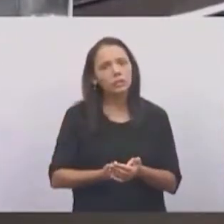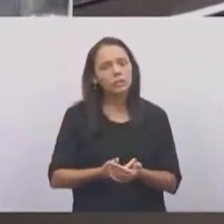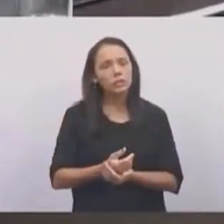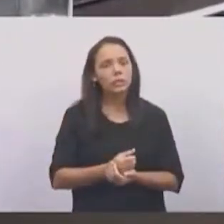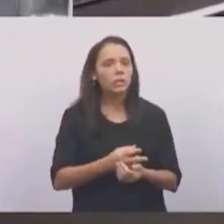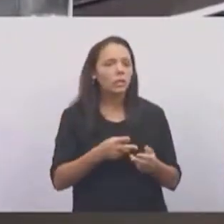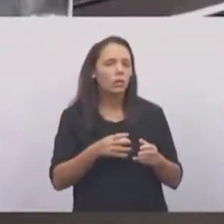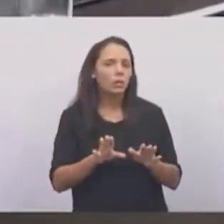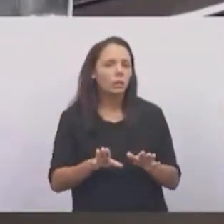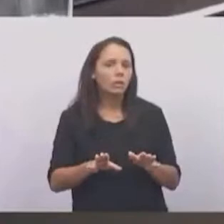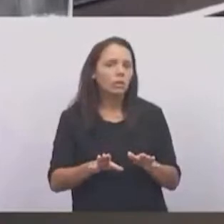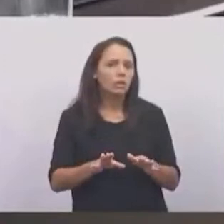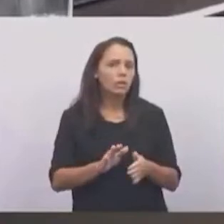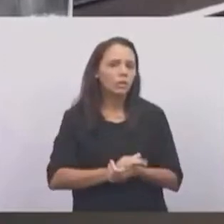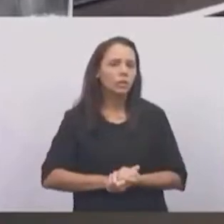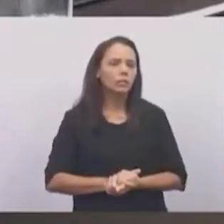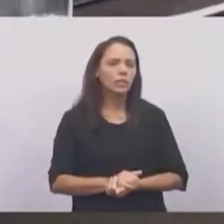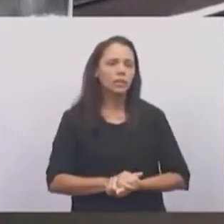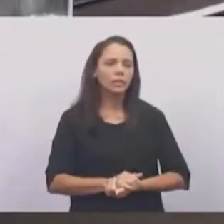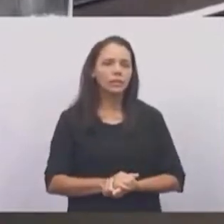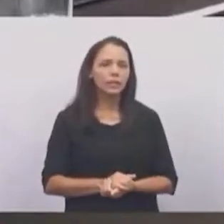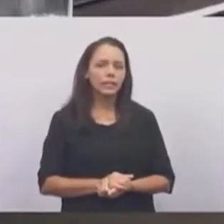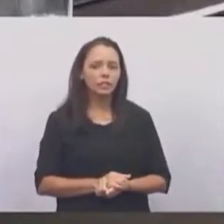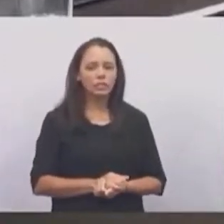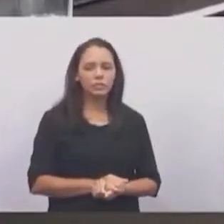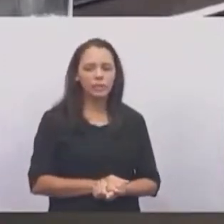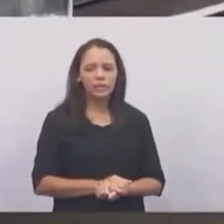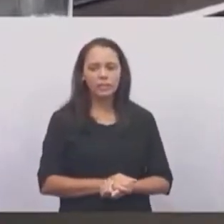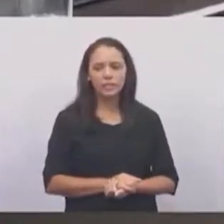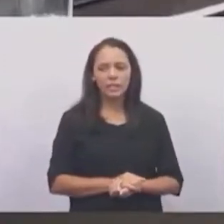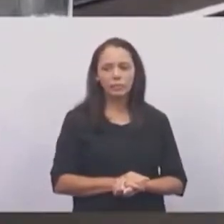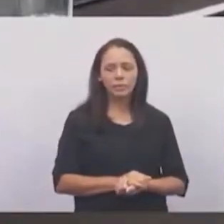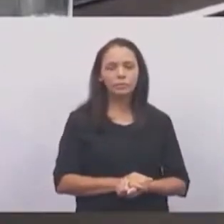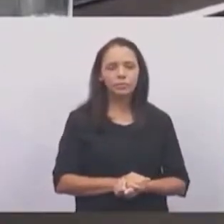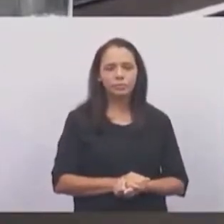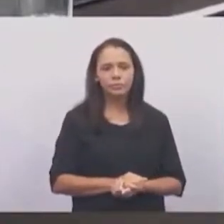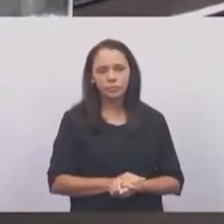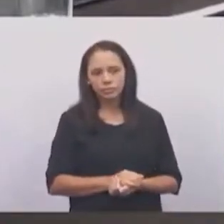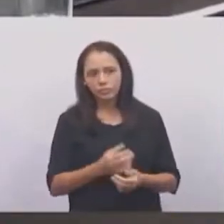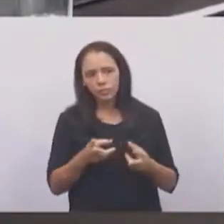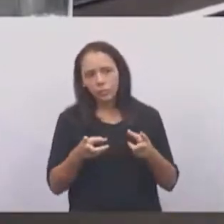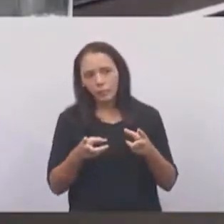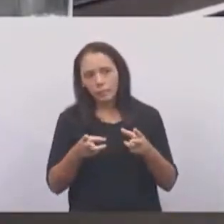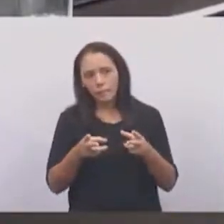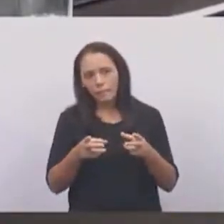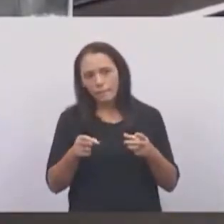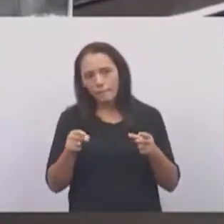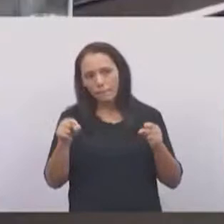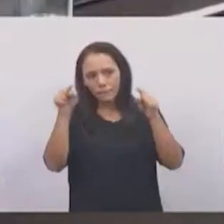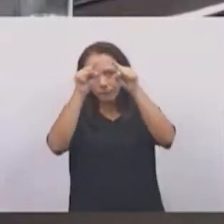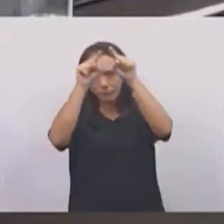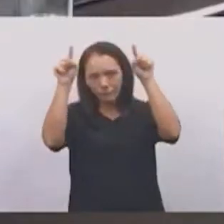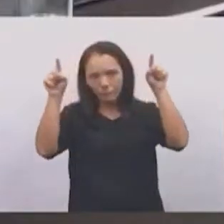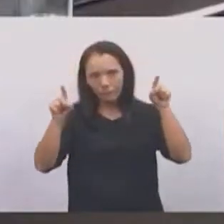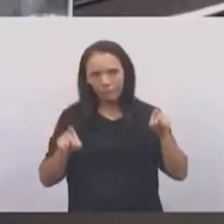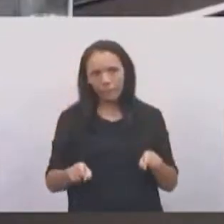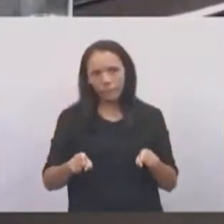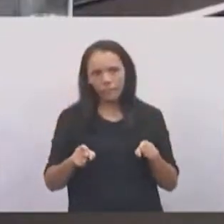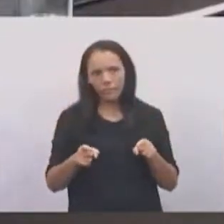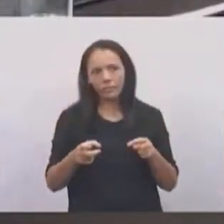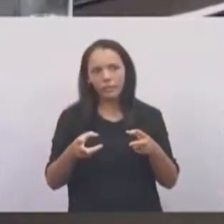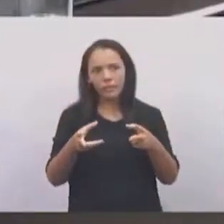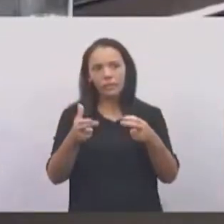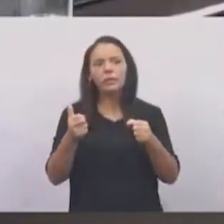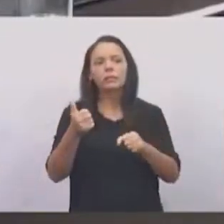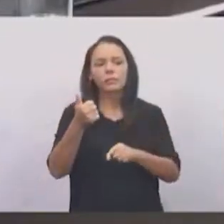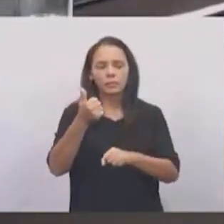metais, ele é uma peça, uma das ações para que possa prevenir, não é, ações que